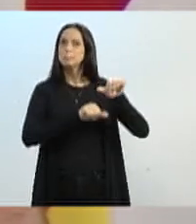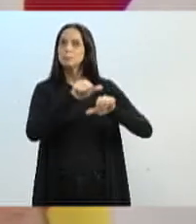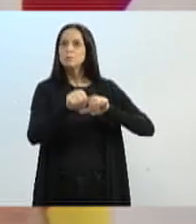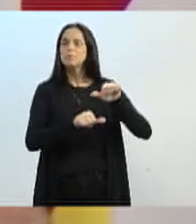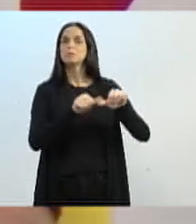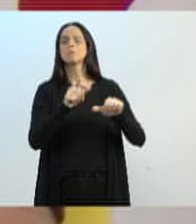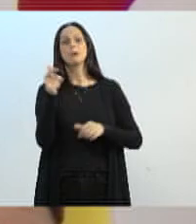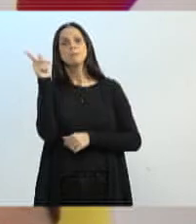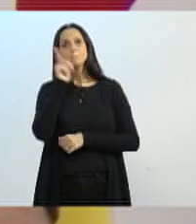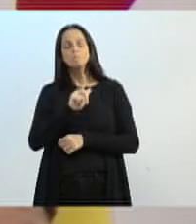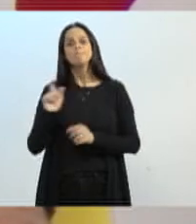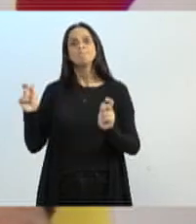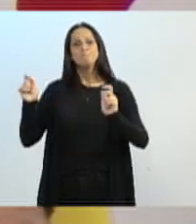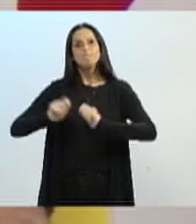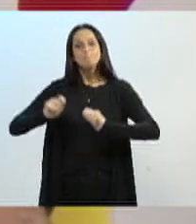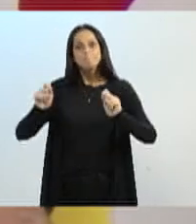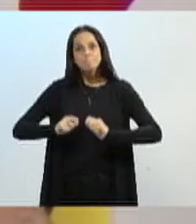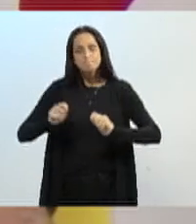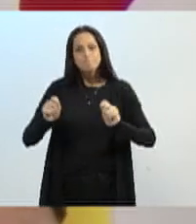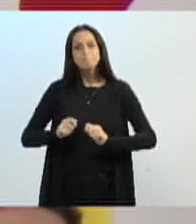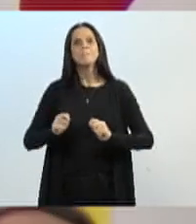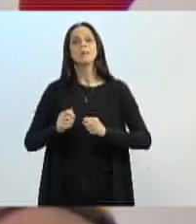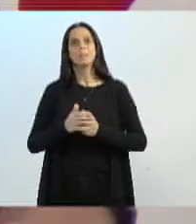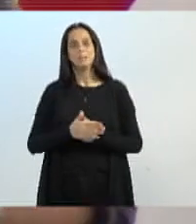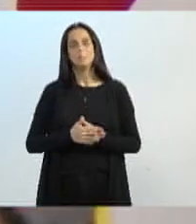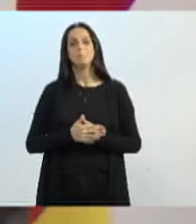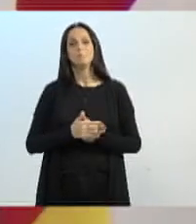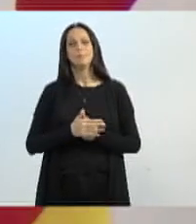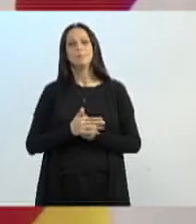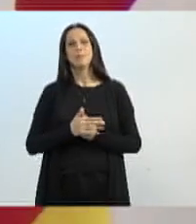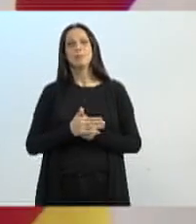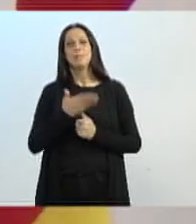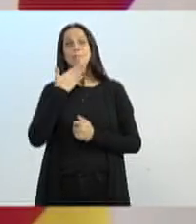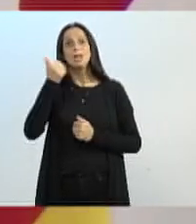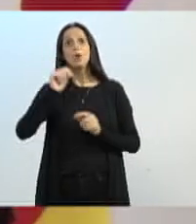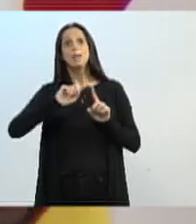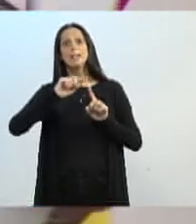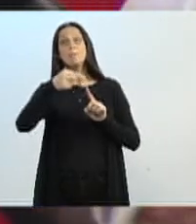a possibilidade de recuperação no pós-pandemia. Senhores, muito obrigado. Boa tarde.